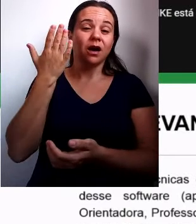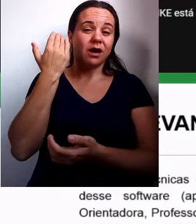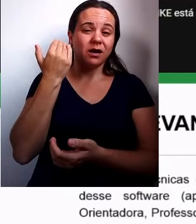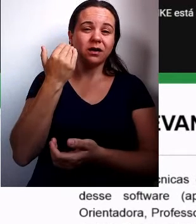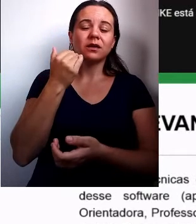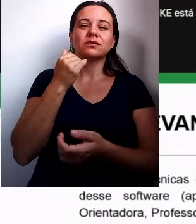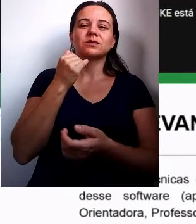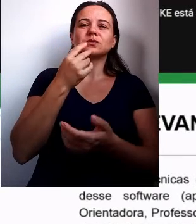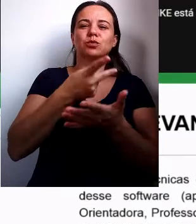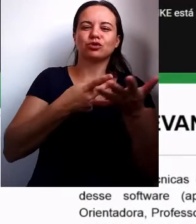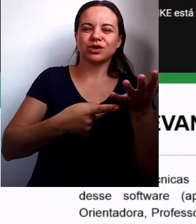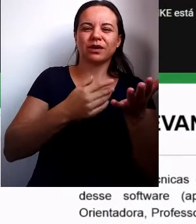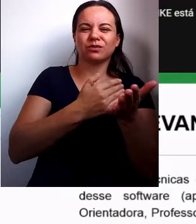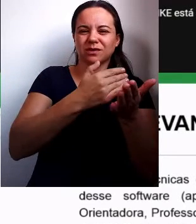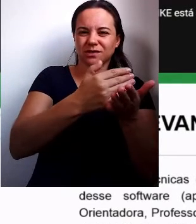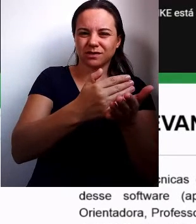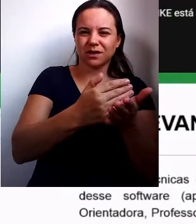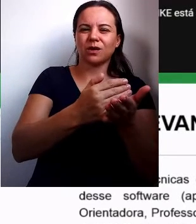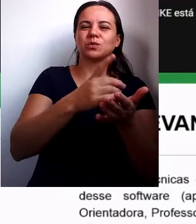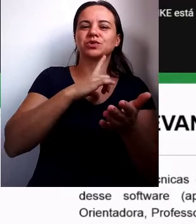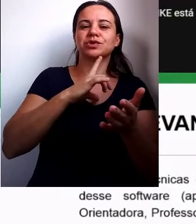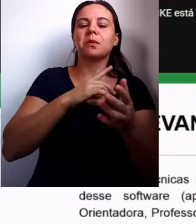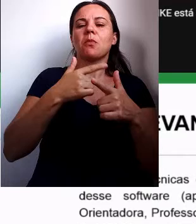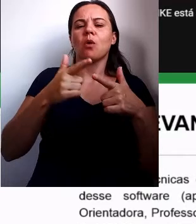por problema de dados do